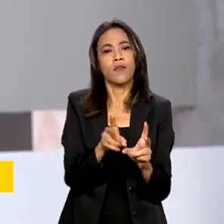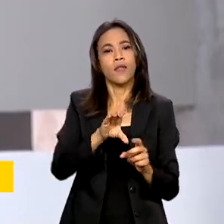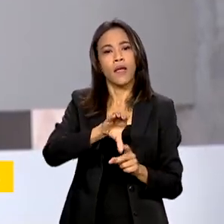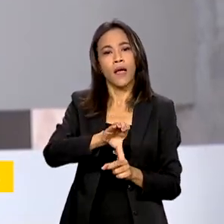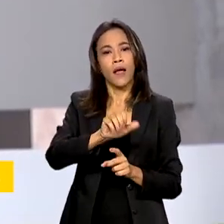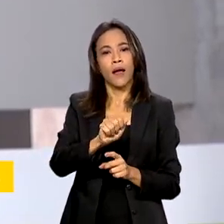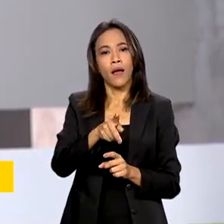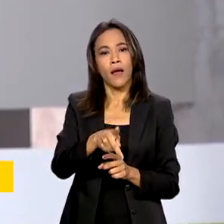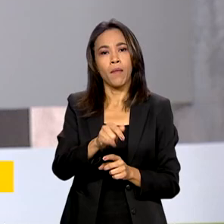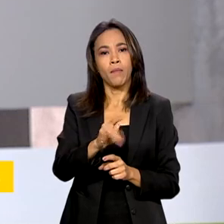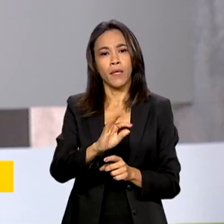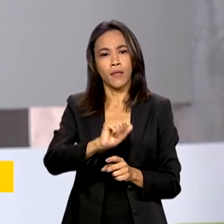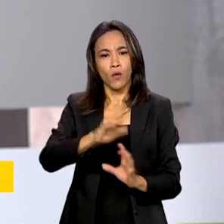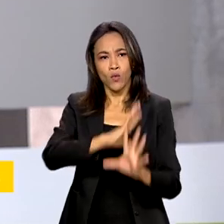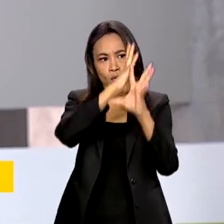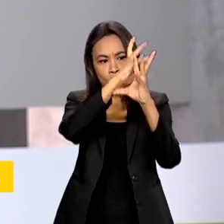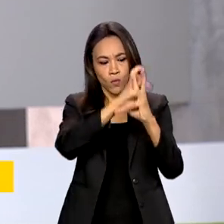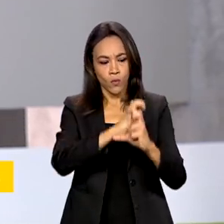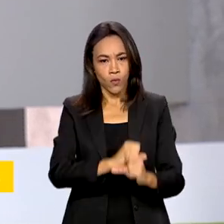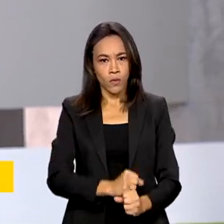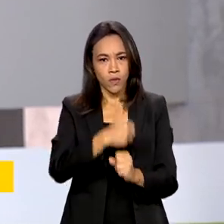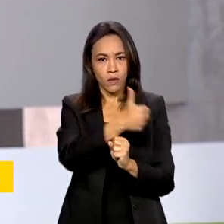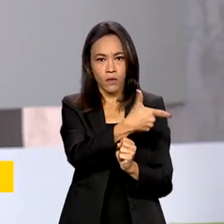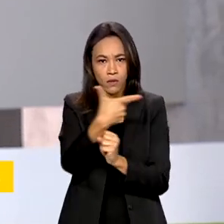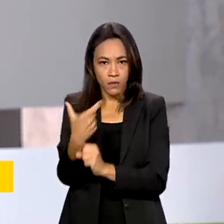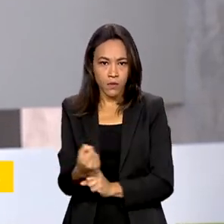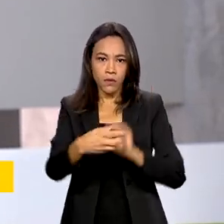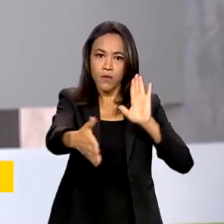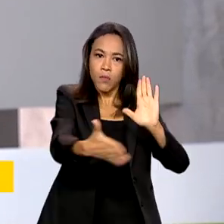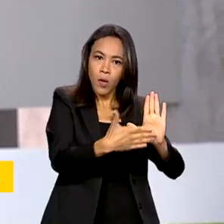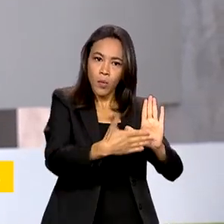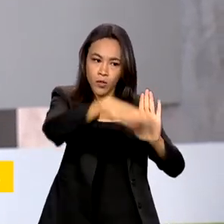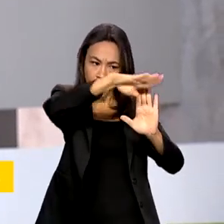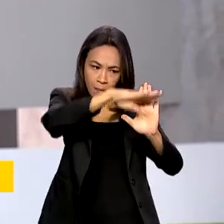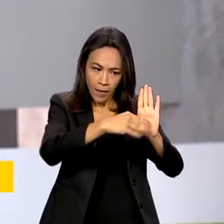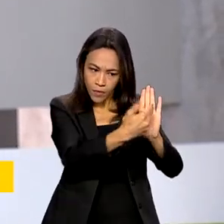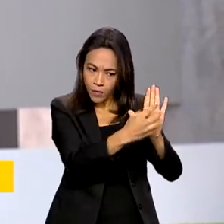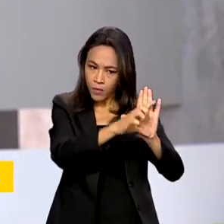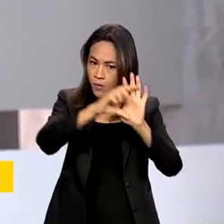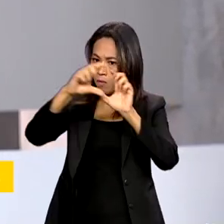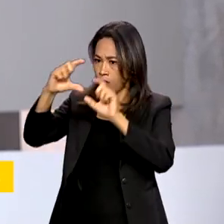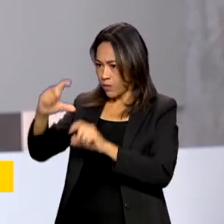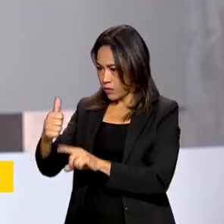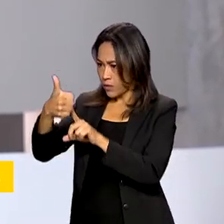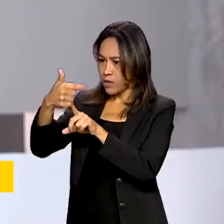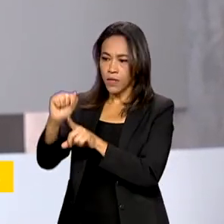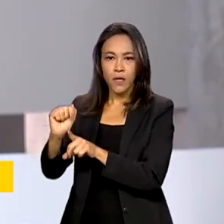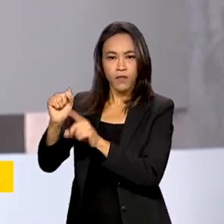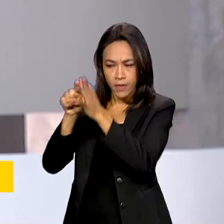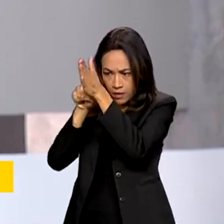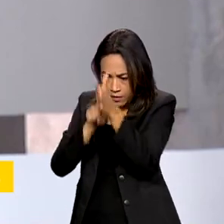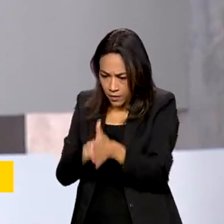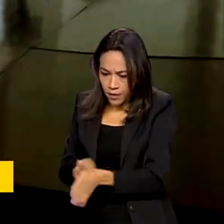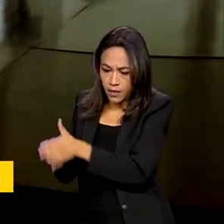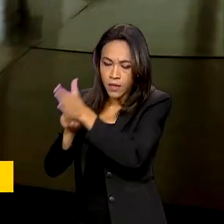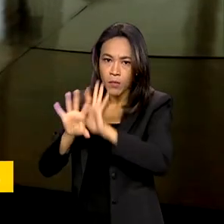todo, 120 propostas foram apresentadas e 17 delas serão estudadas pela equipe